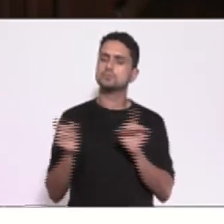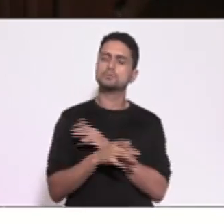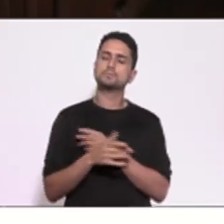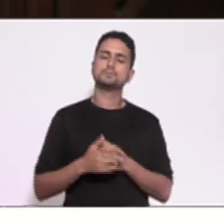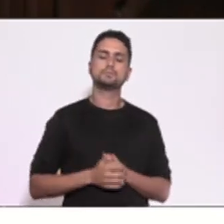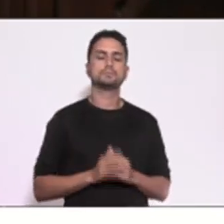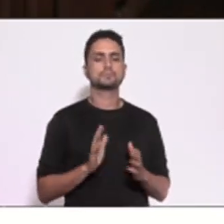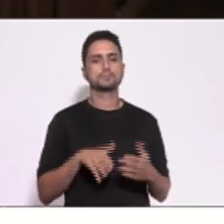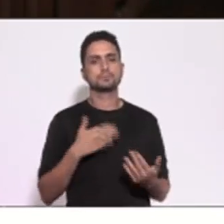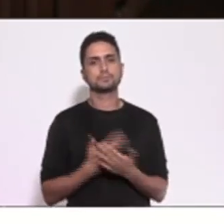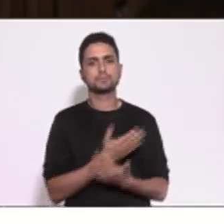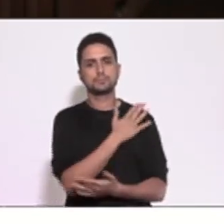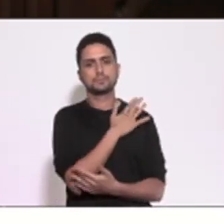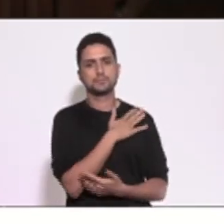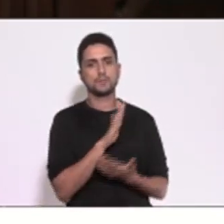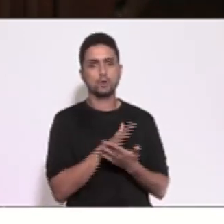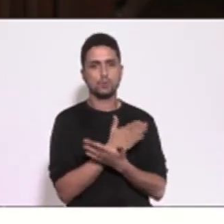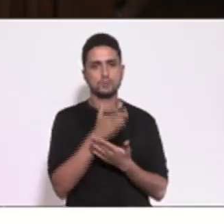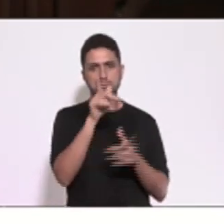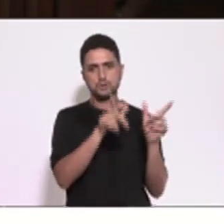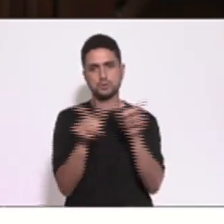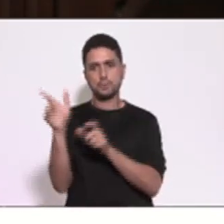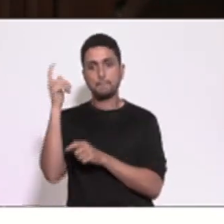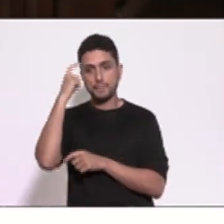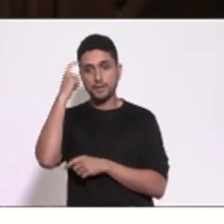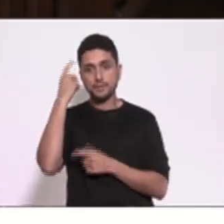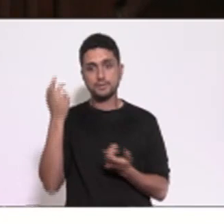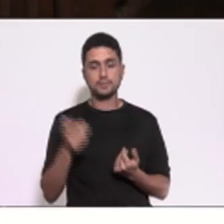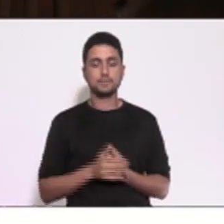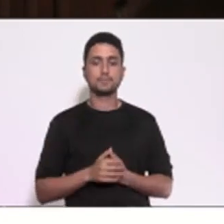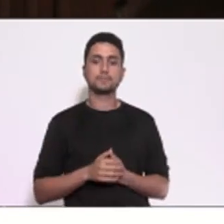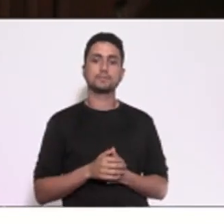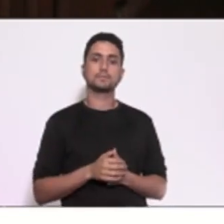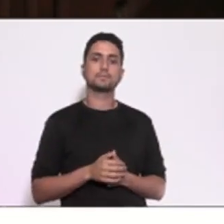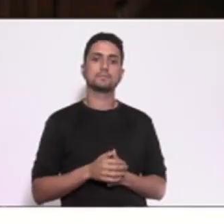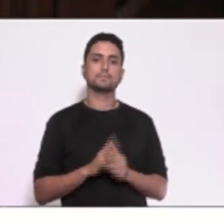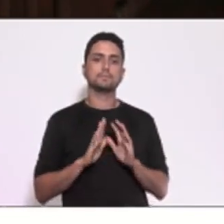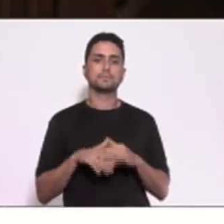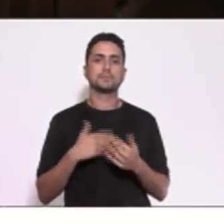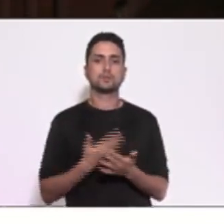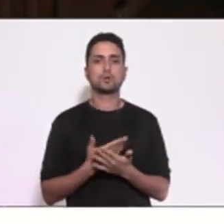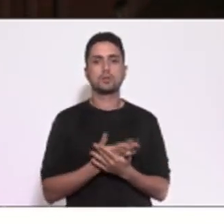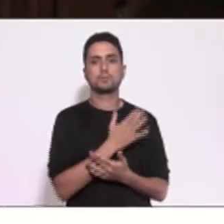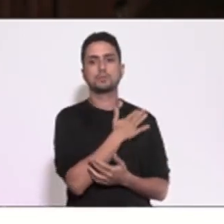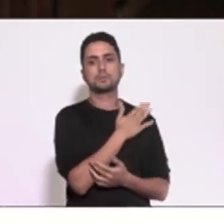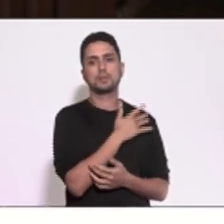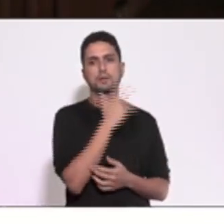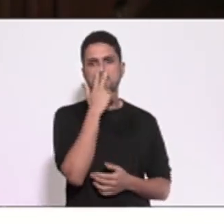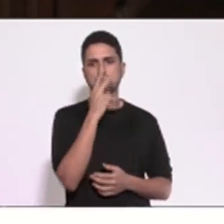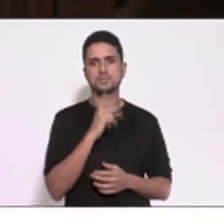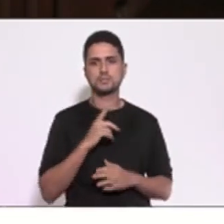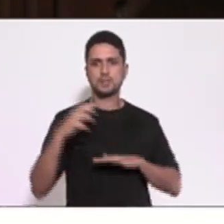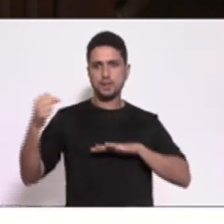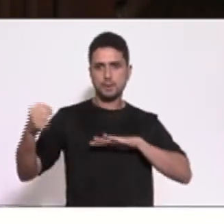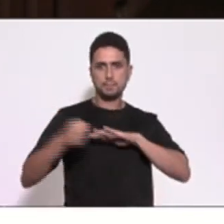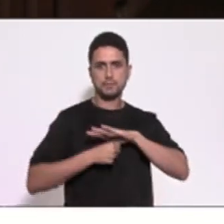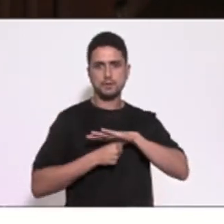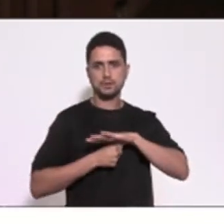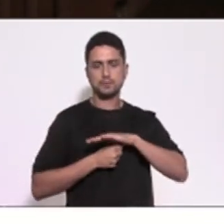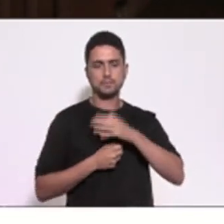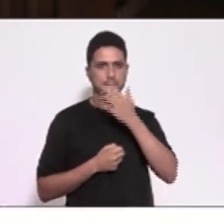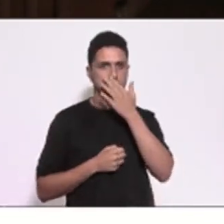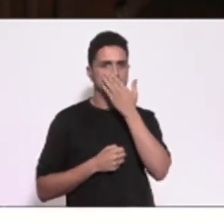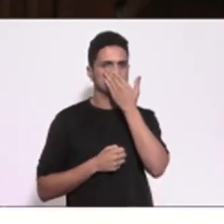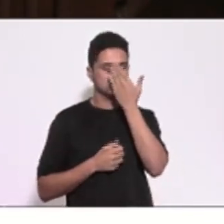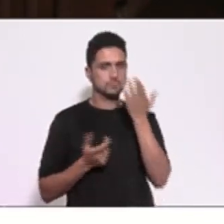colégios militares, algumas pessoas pensam assim, estivessem, digamos, ao abrigo, né, digamos,